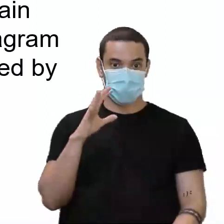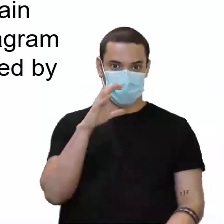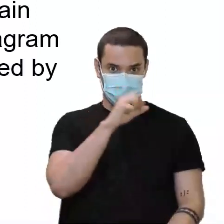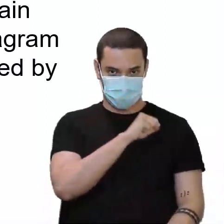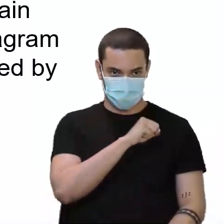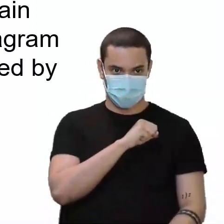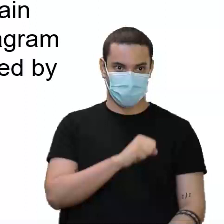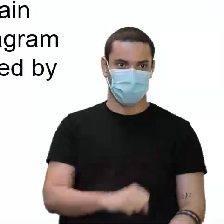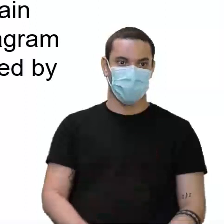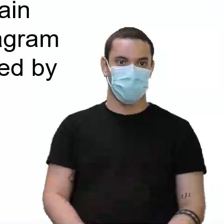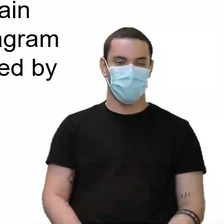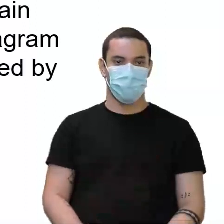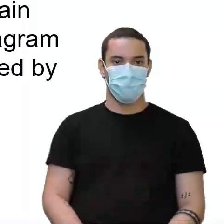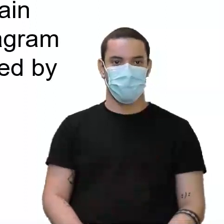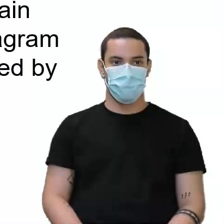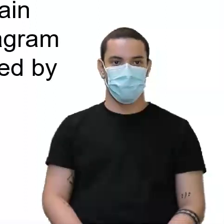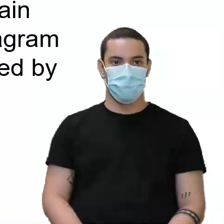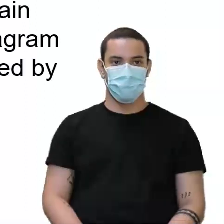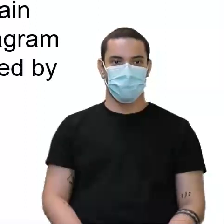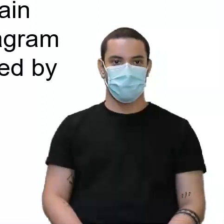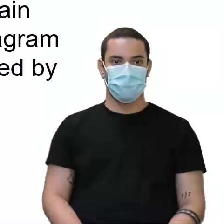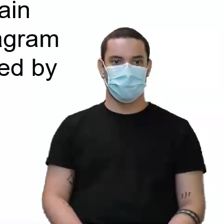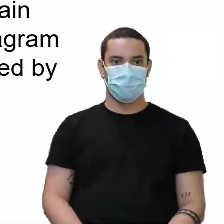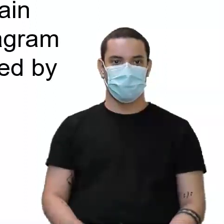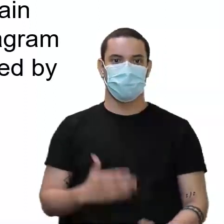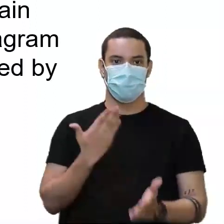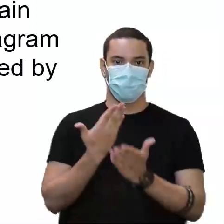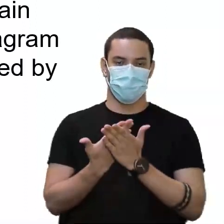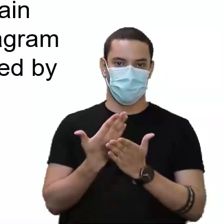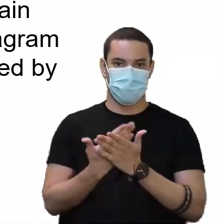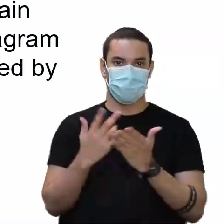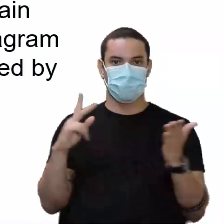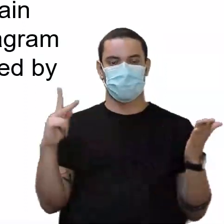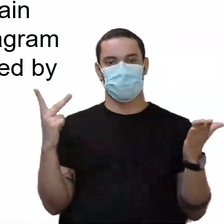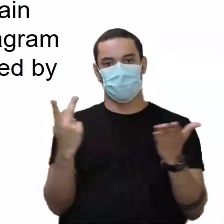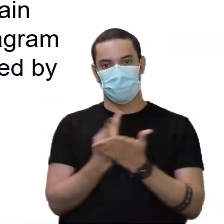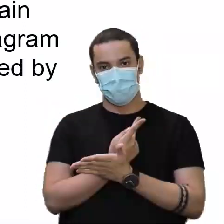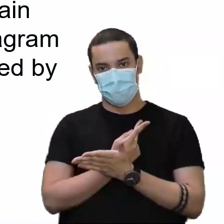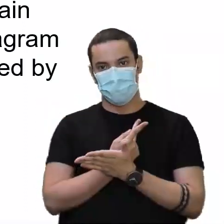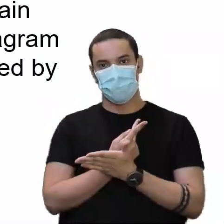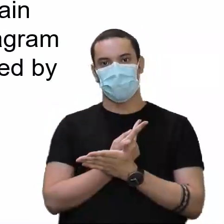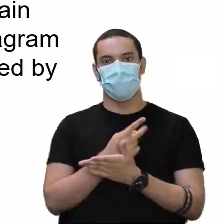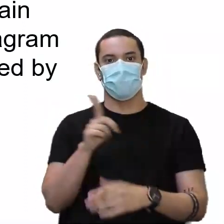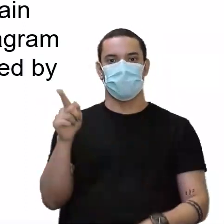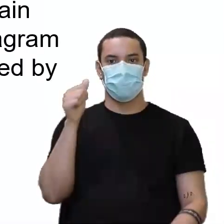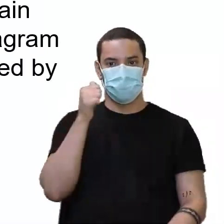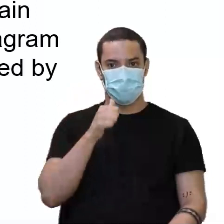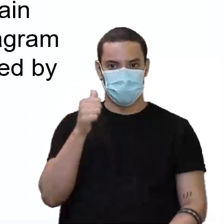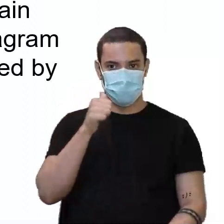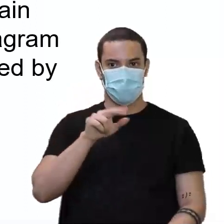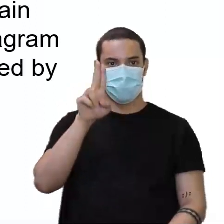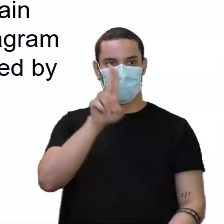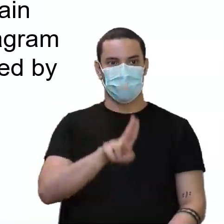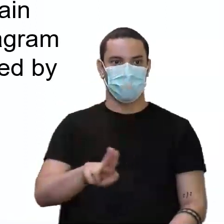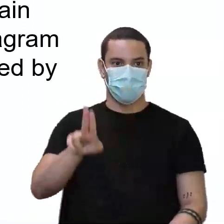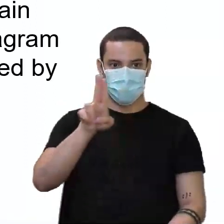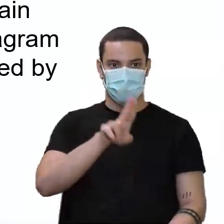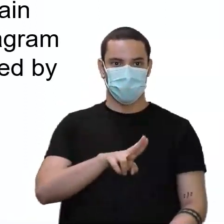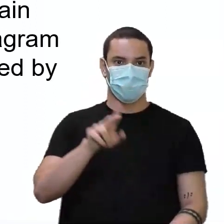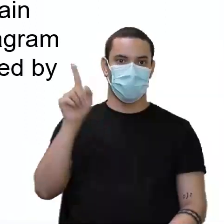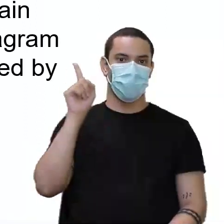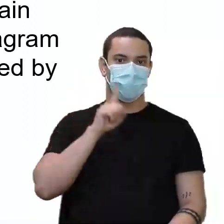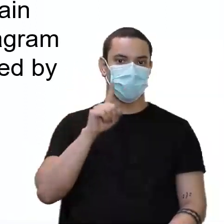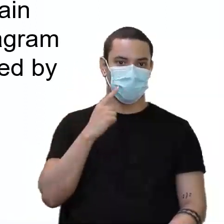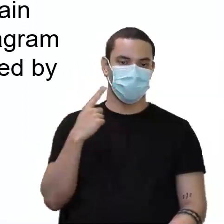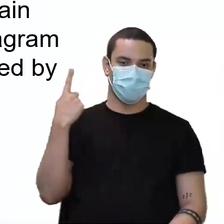tudo bem? Então, vou traduzindo. Um estudo realizado por Lawrence Sherman, da Universidade de Califórnia,